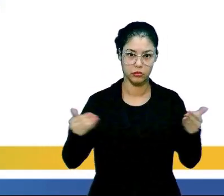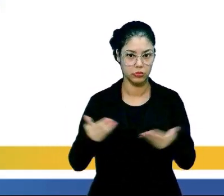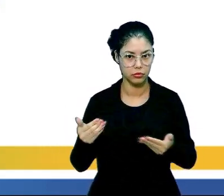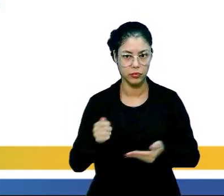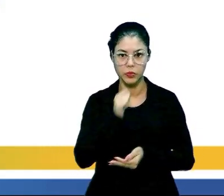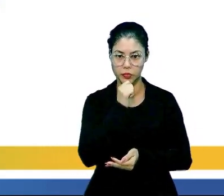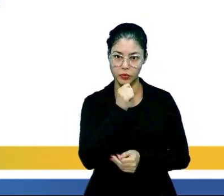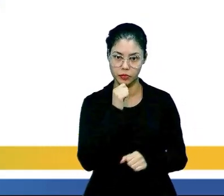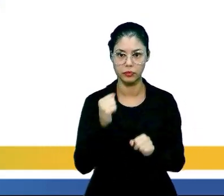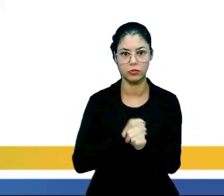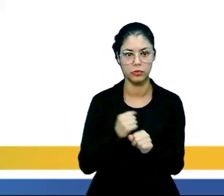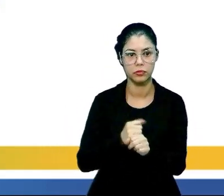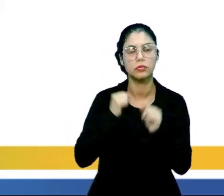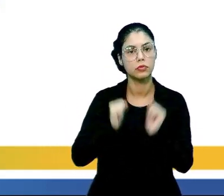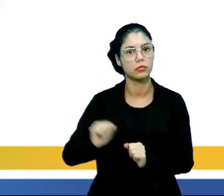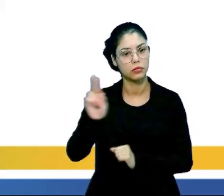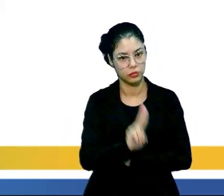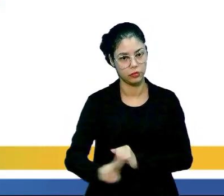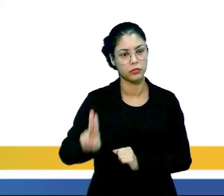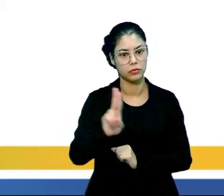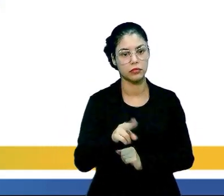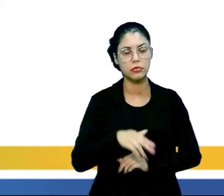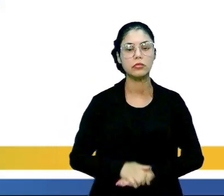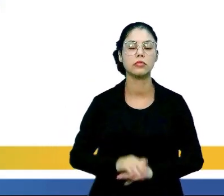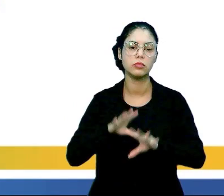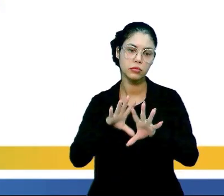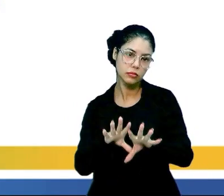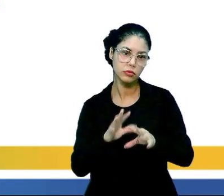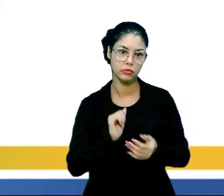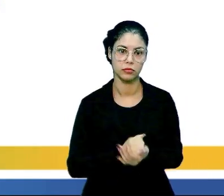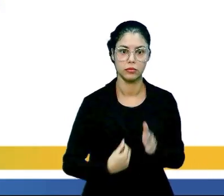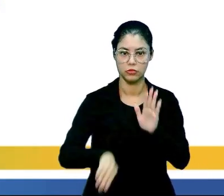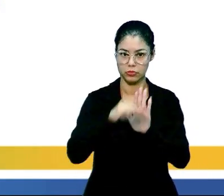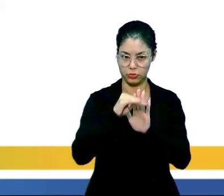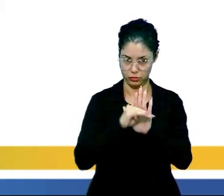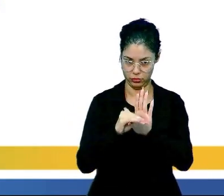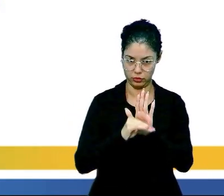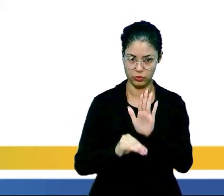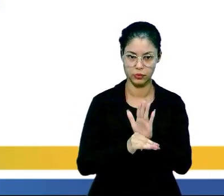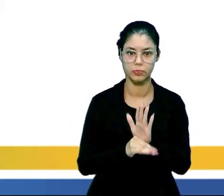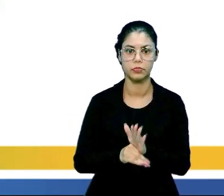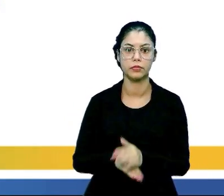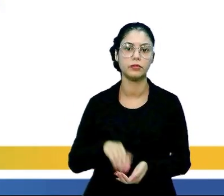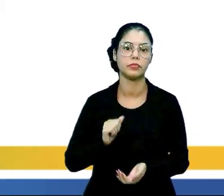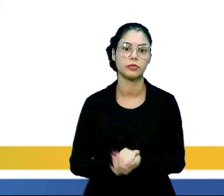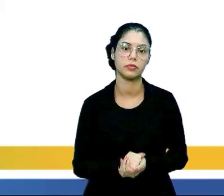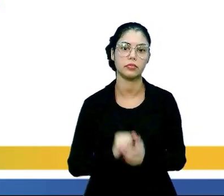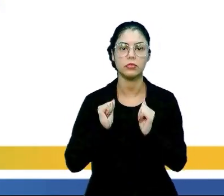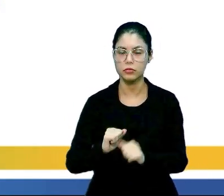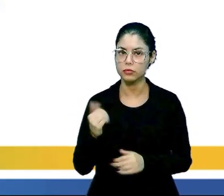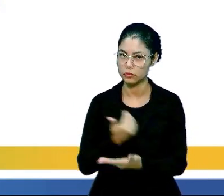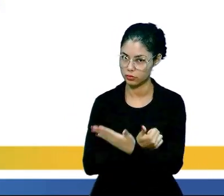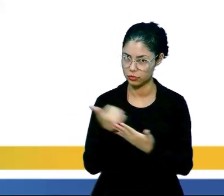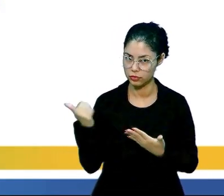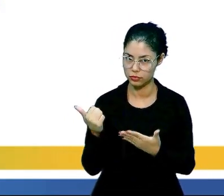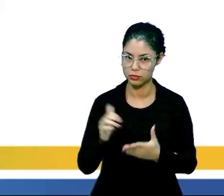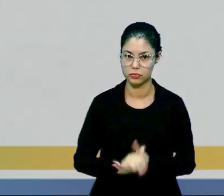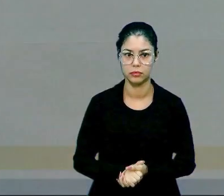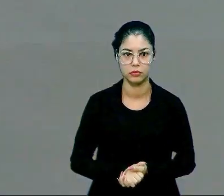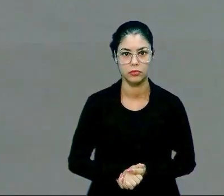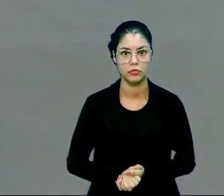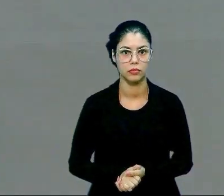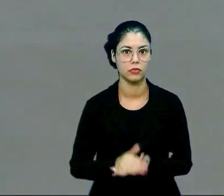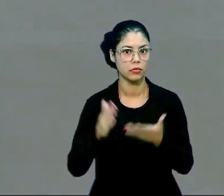dada a atualidade das obras que podem ser usadas. Aqui, o seu repertório da Netflix pode entrar em